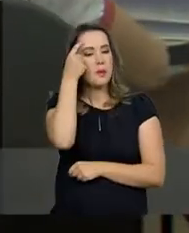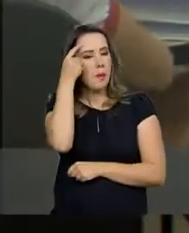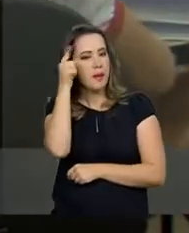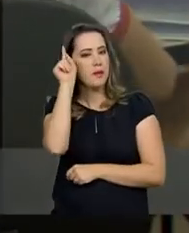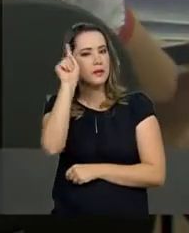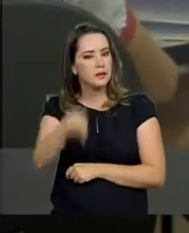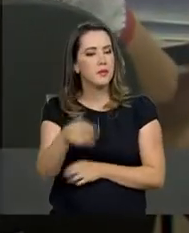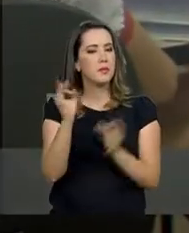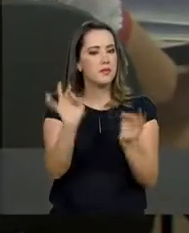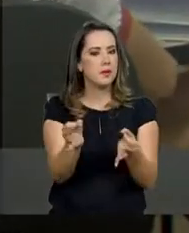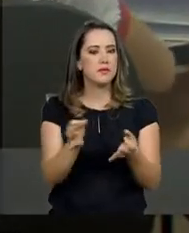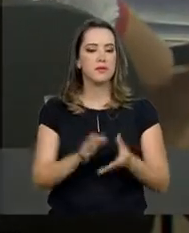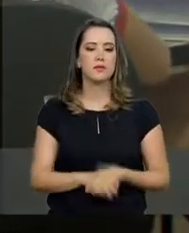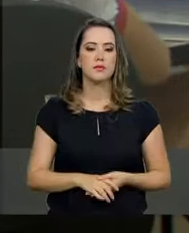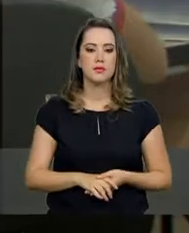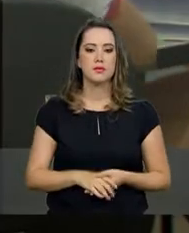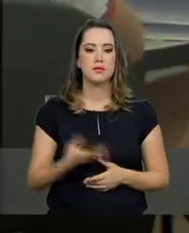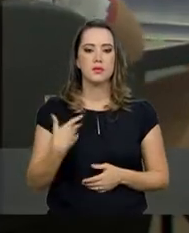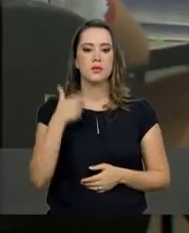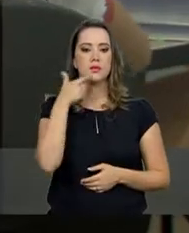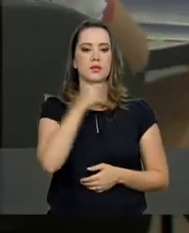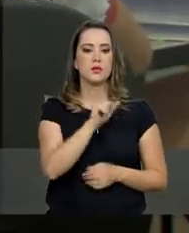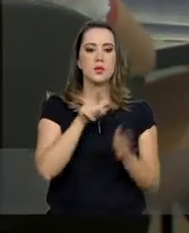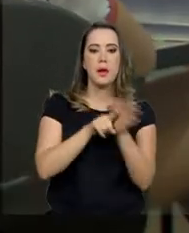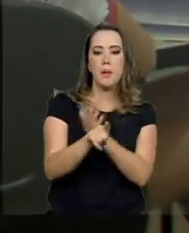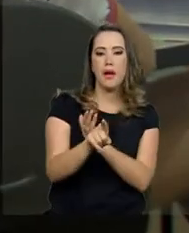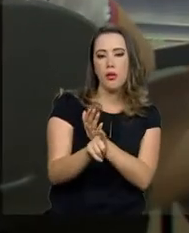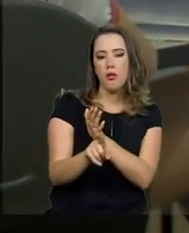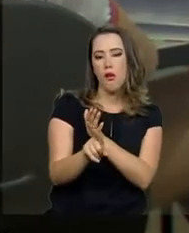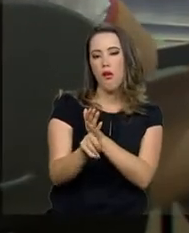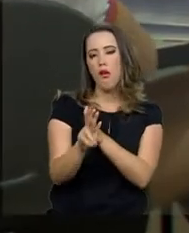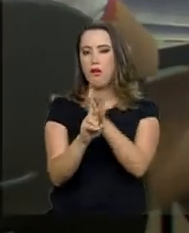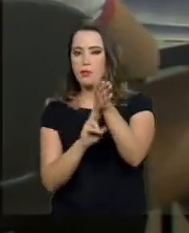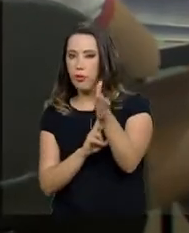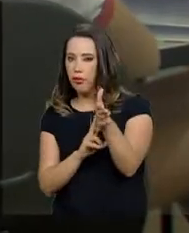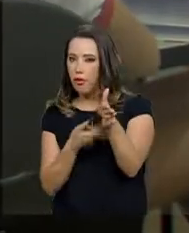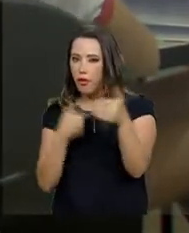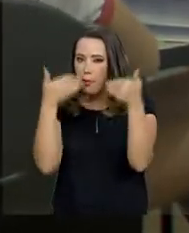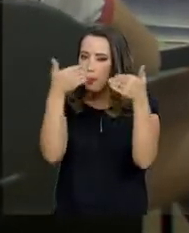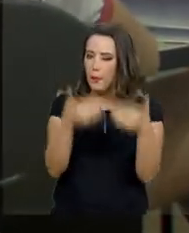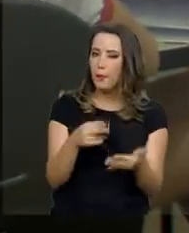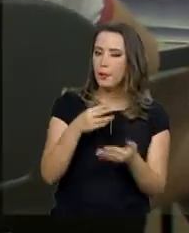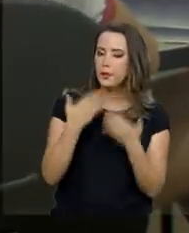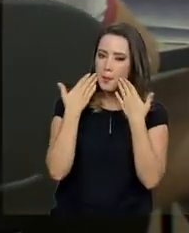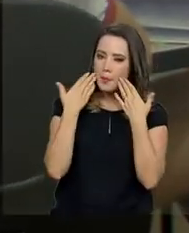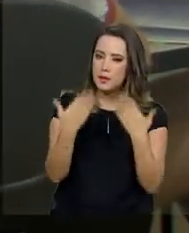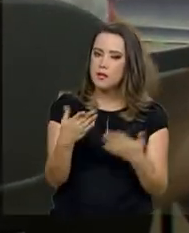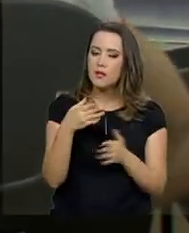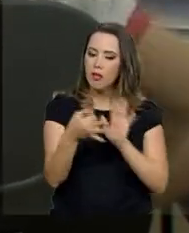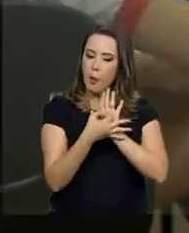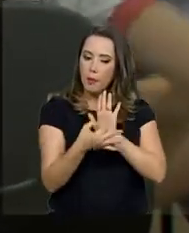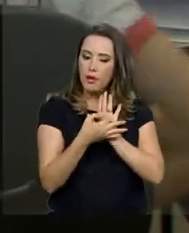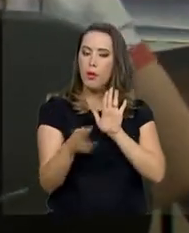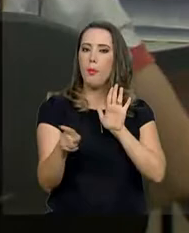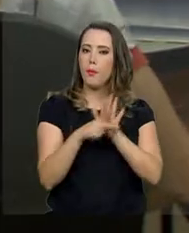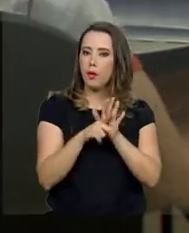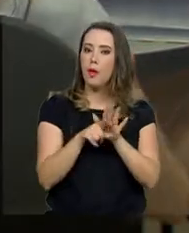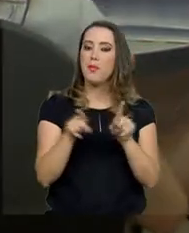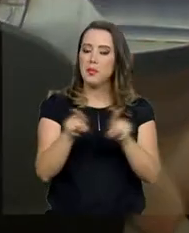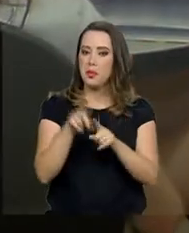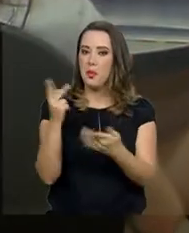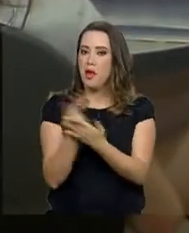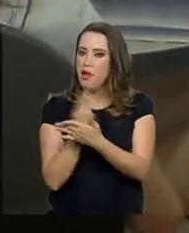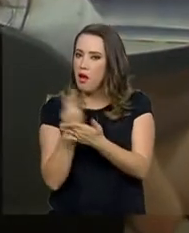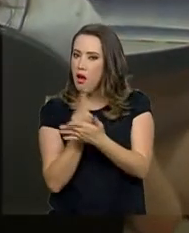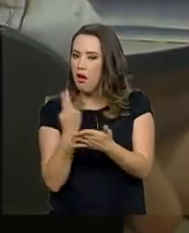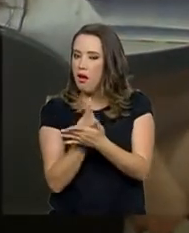pode estar certo. Você consegue questionar, você consegue colocar a sua posição, você consegue inclusive errar, né? Porque